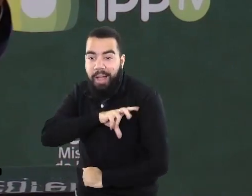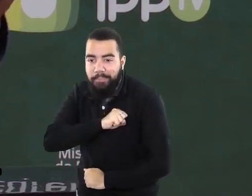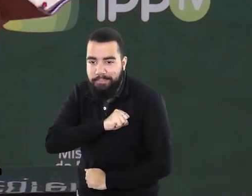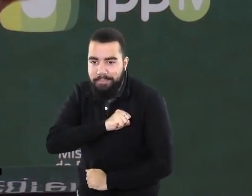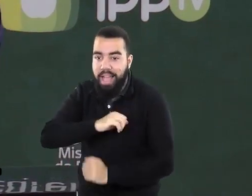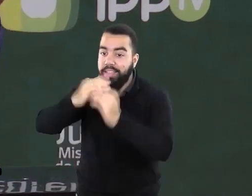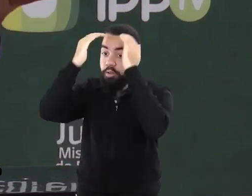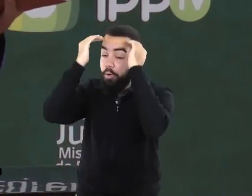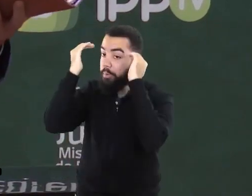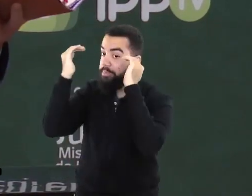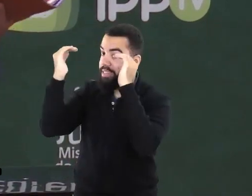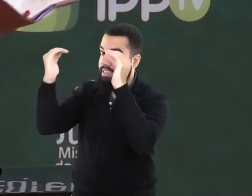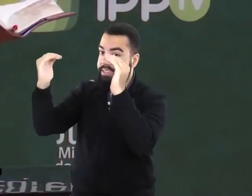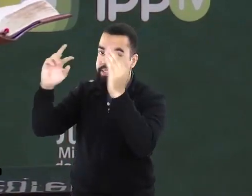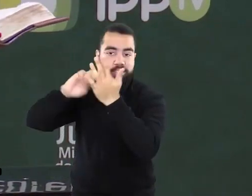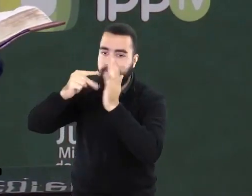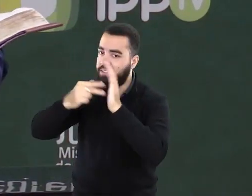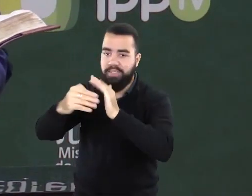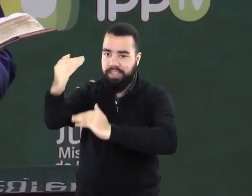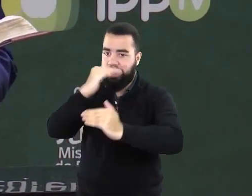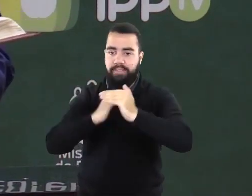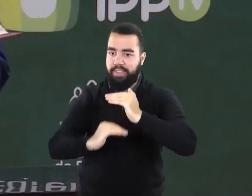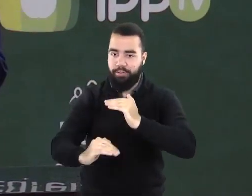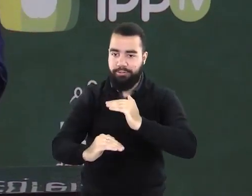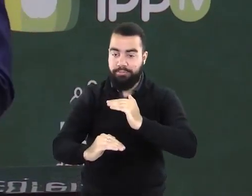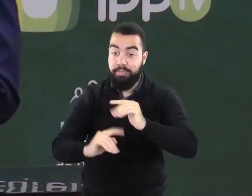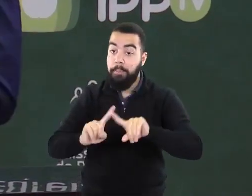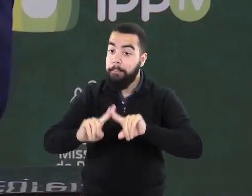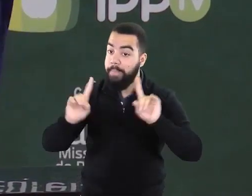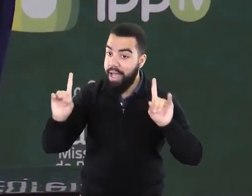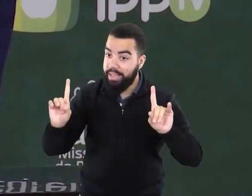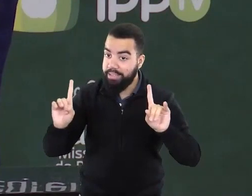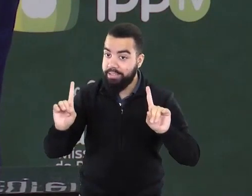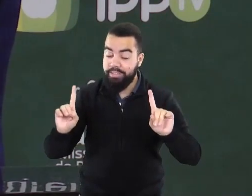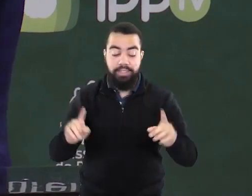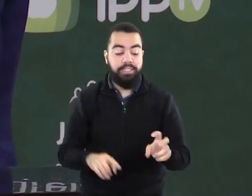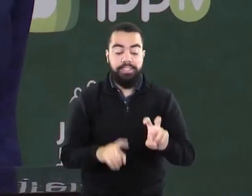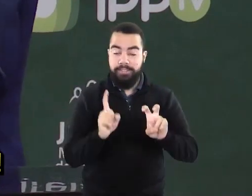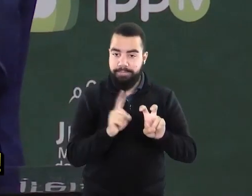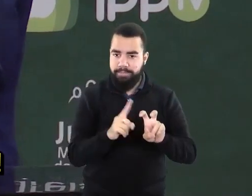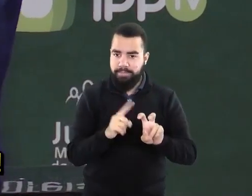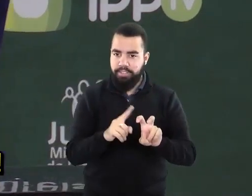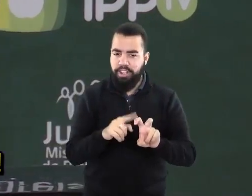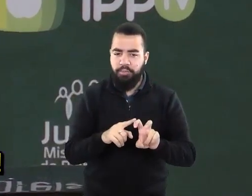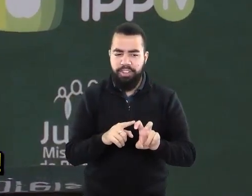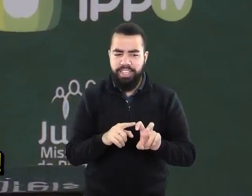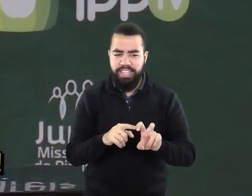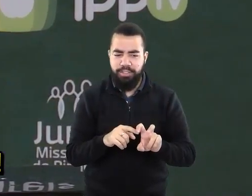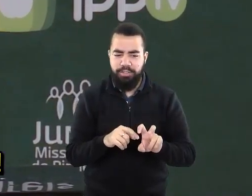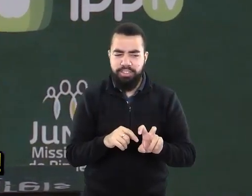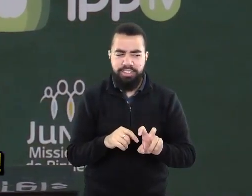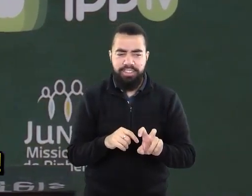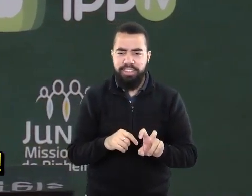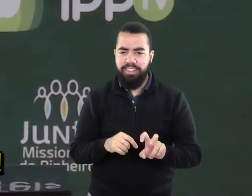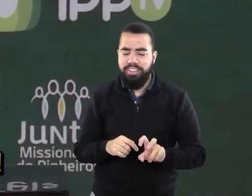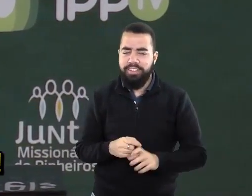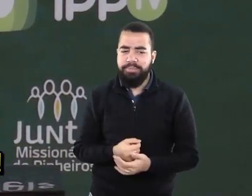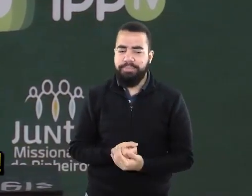ver com inferioridade. Mas ainda, quinto lugar, submissão não é